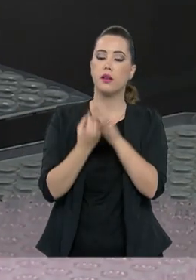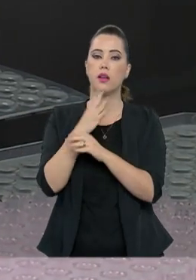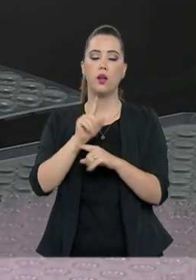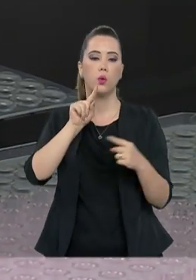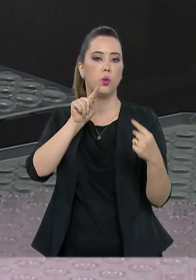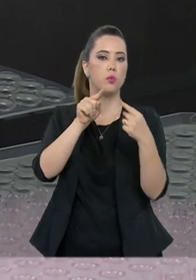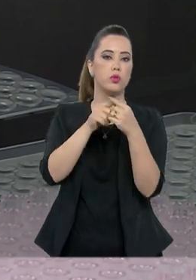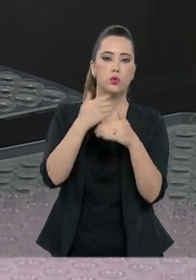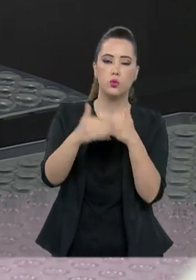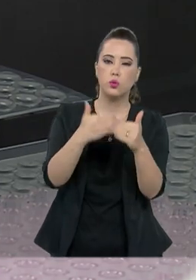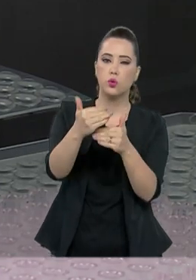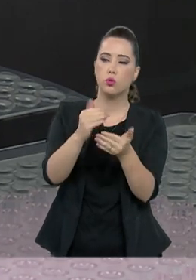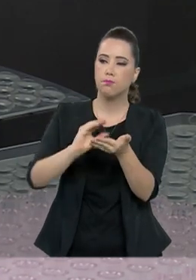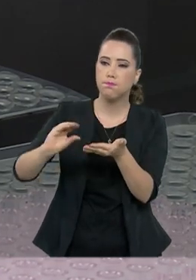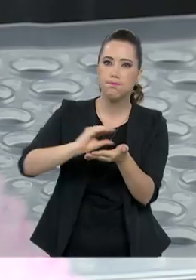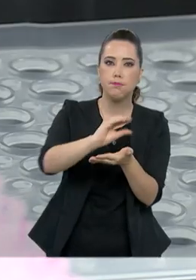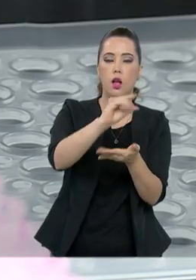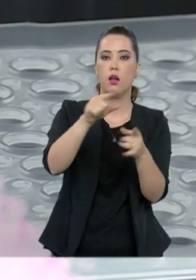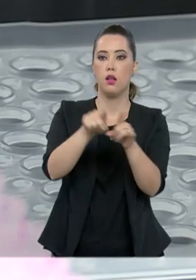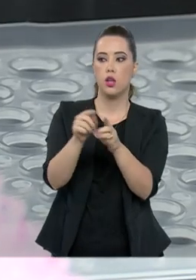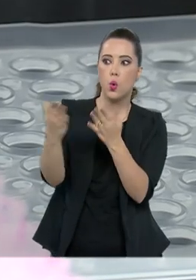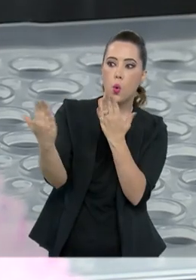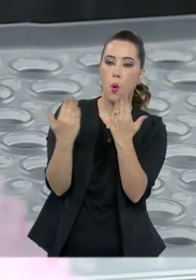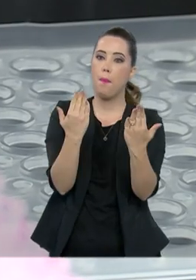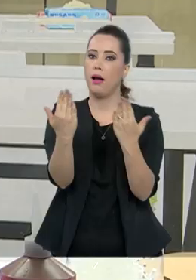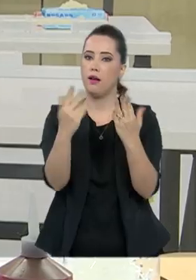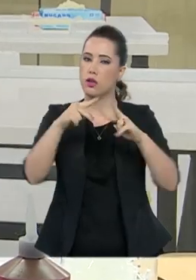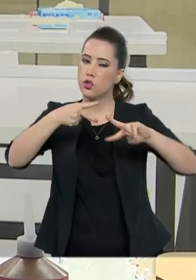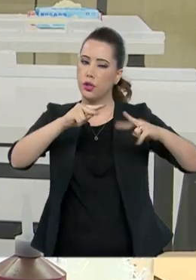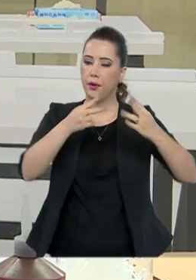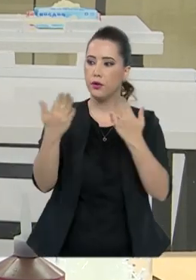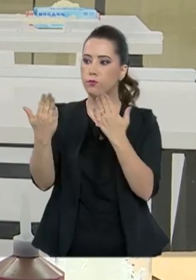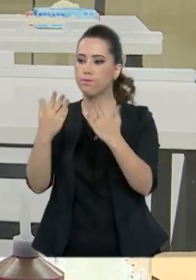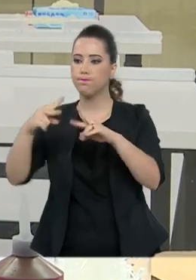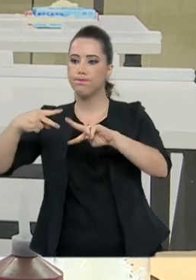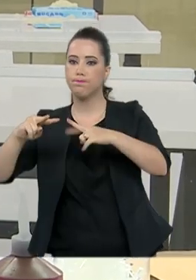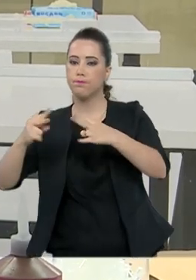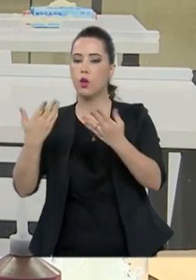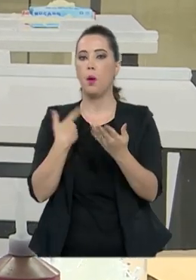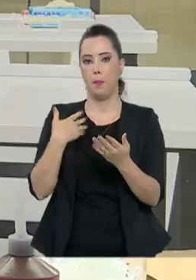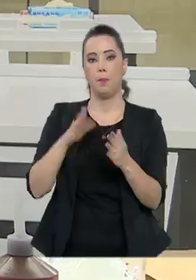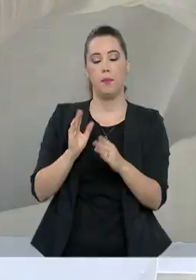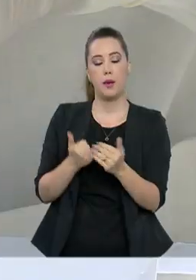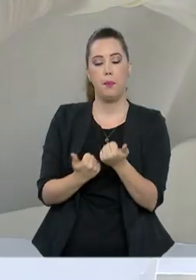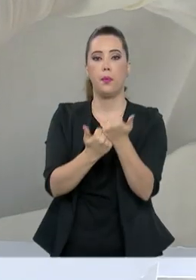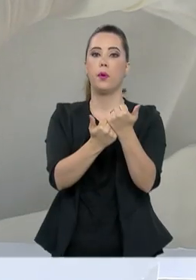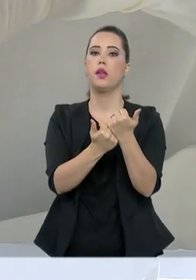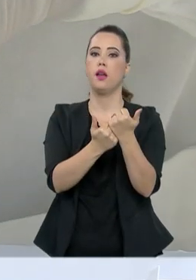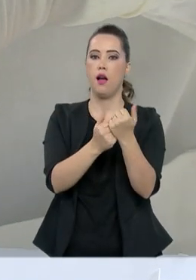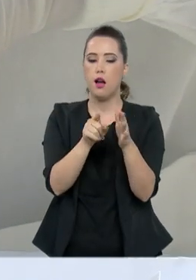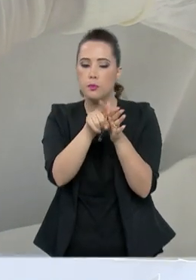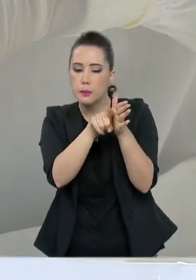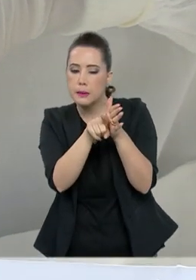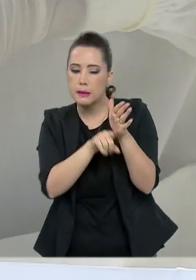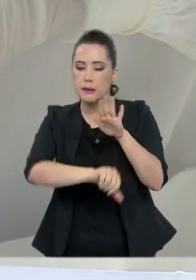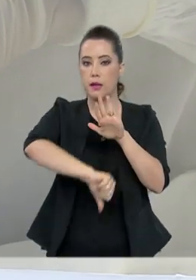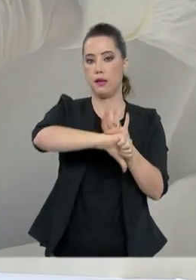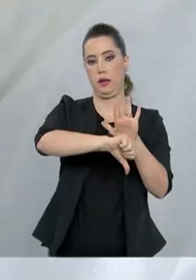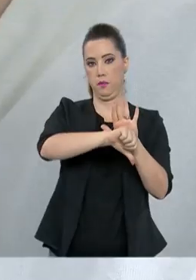manter, compartilhar e comparar perfis genéticos para ajudar na apuração criminal e no processo de